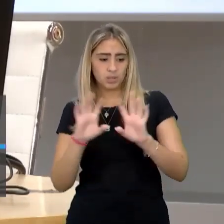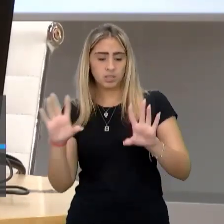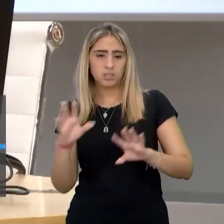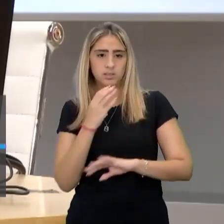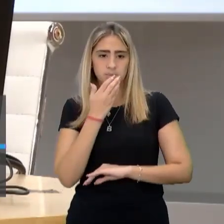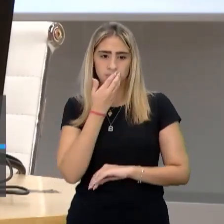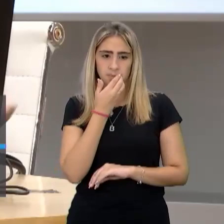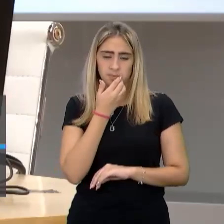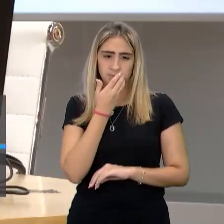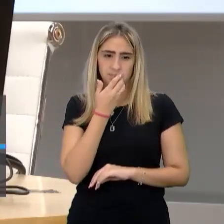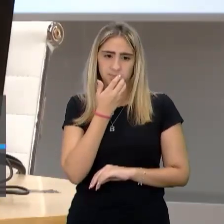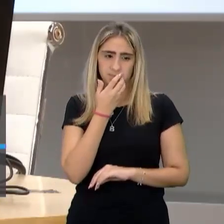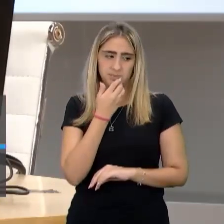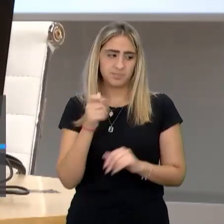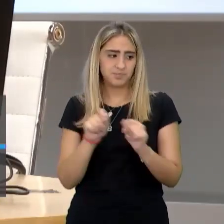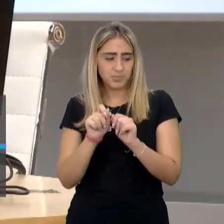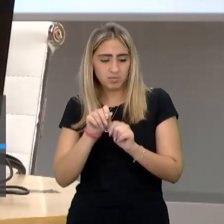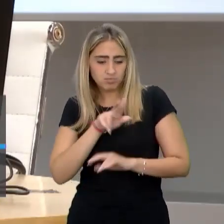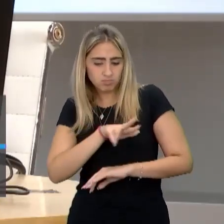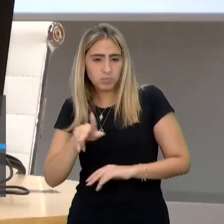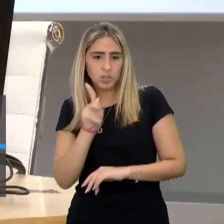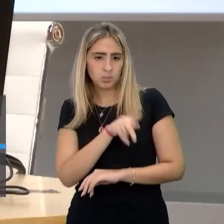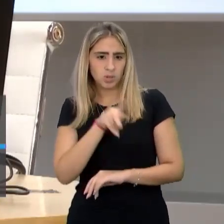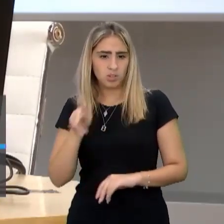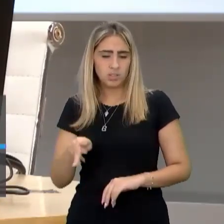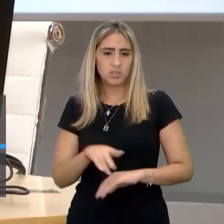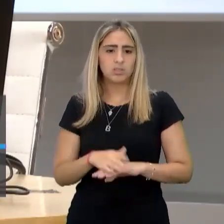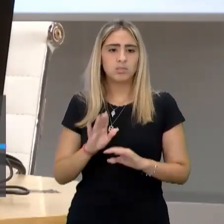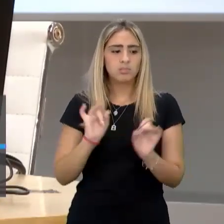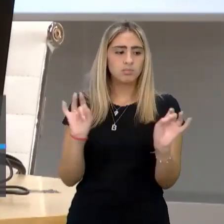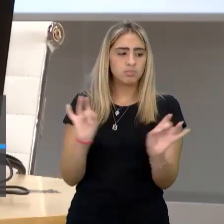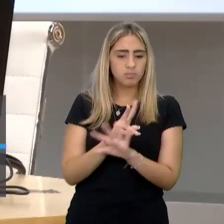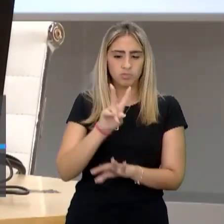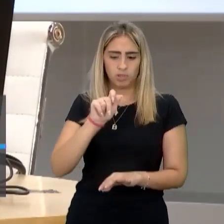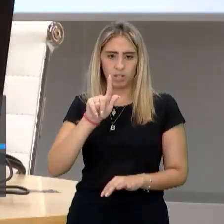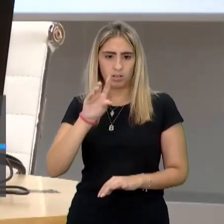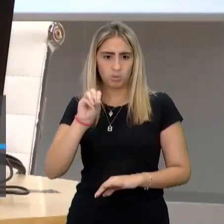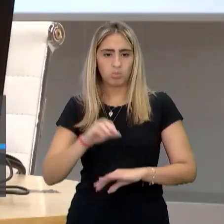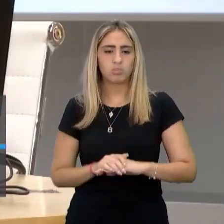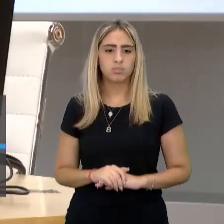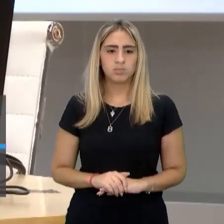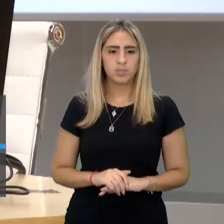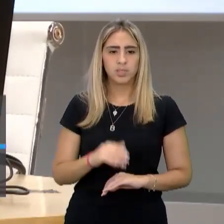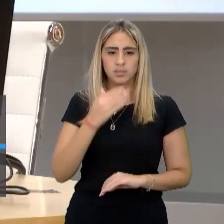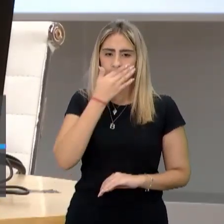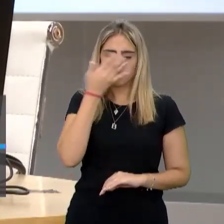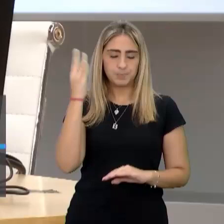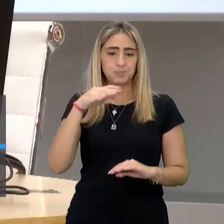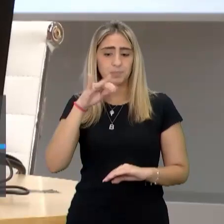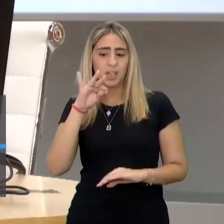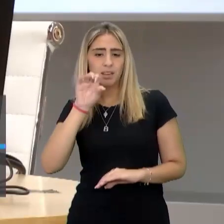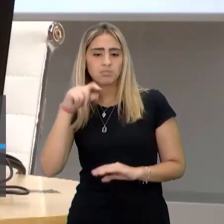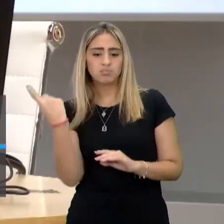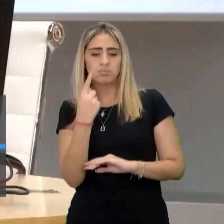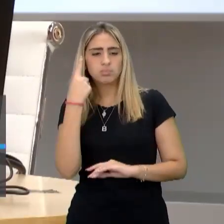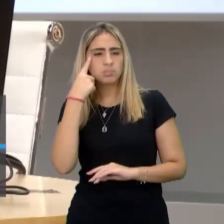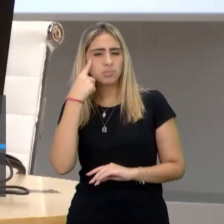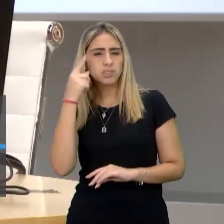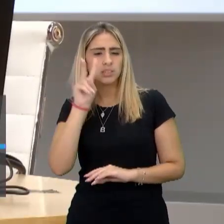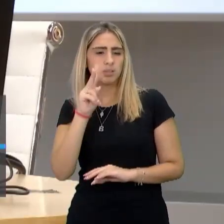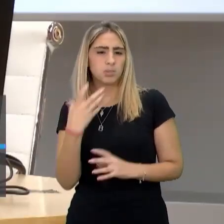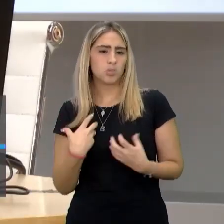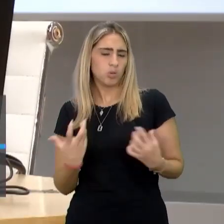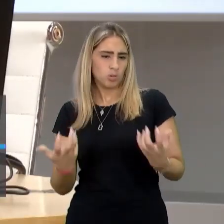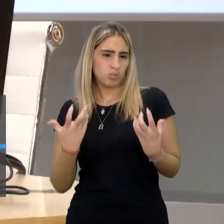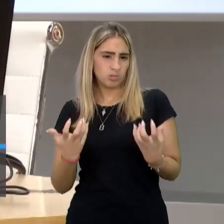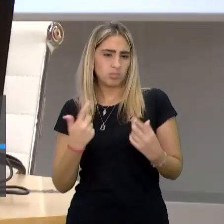alinhamento, quando a gente faz com muitos professores, né, eles acaba ficando vago, enfim. Então, são metas que a gente sempre tem que pensar quando a gente quer